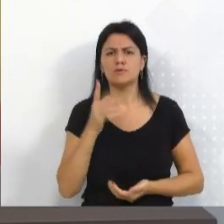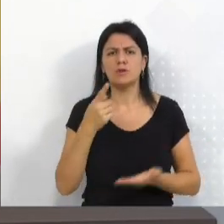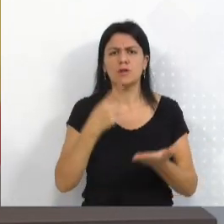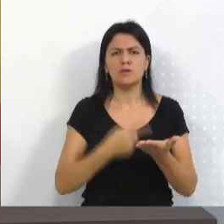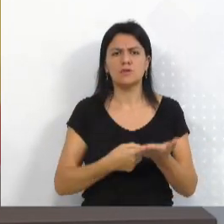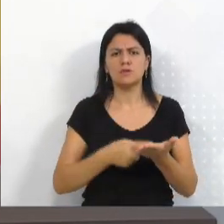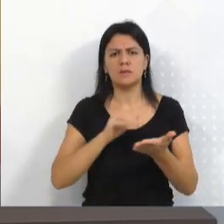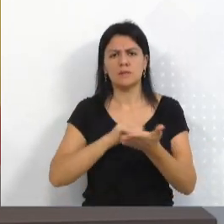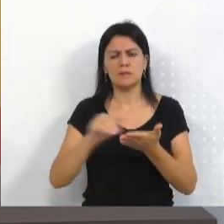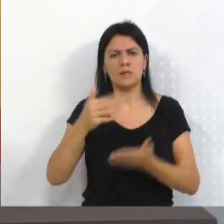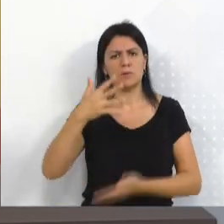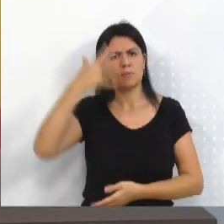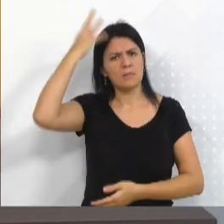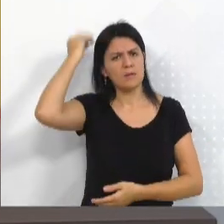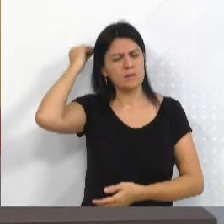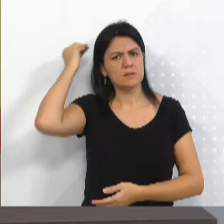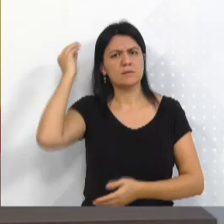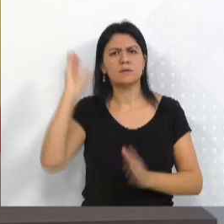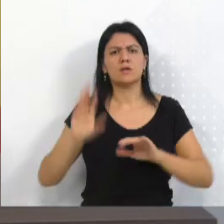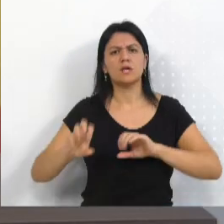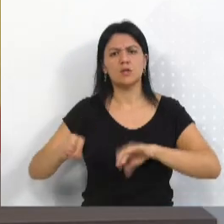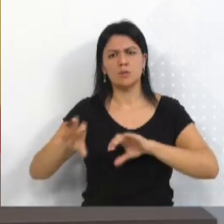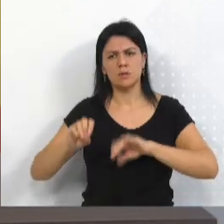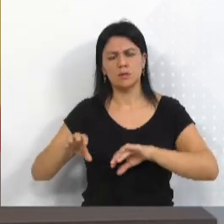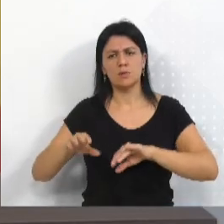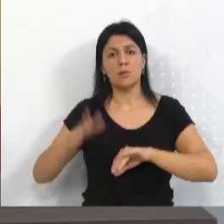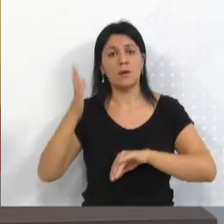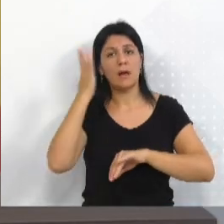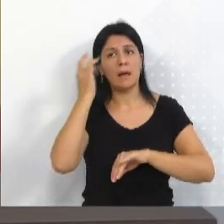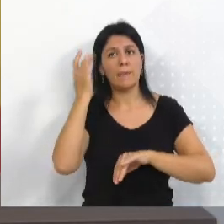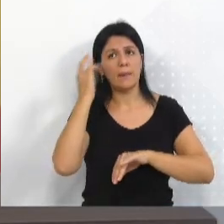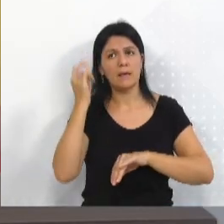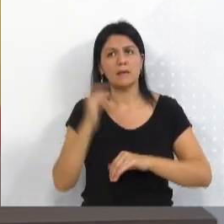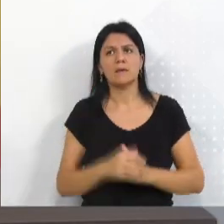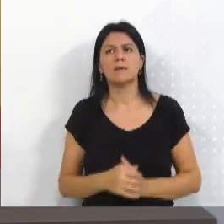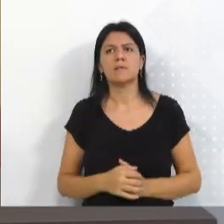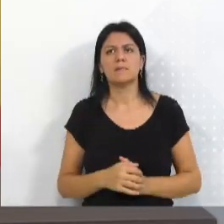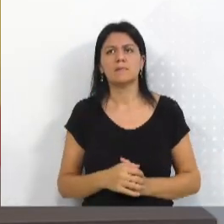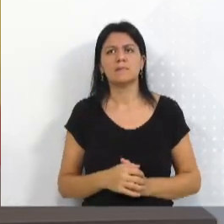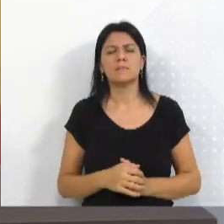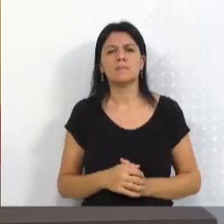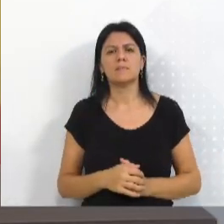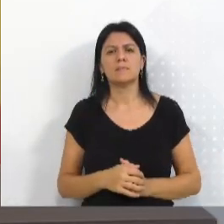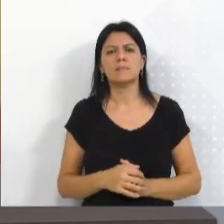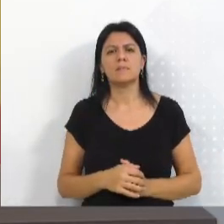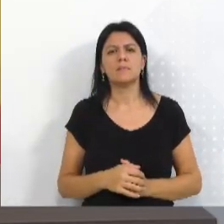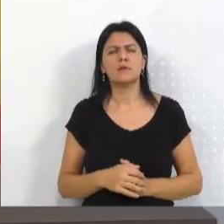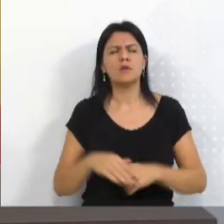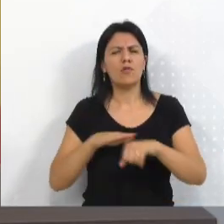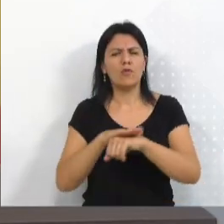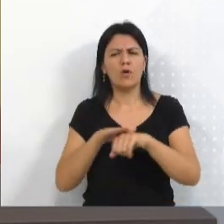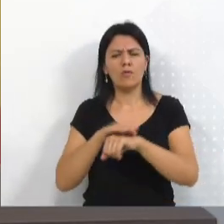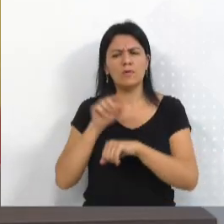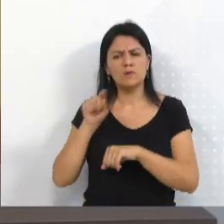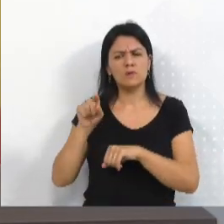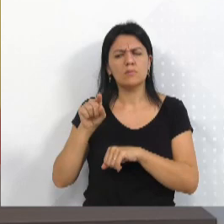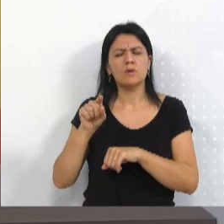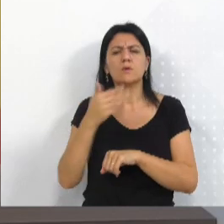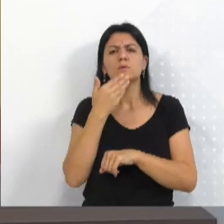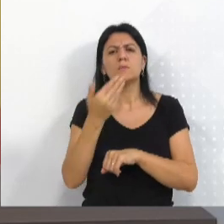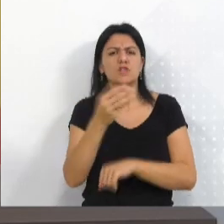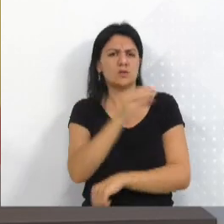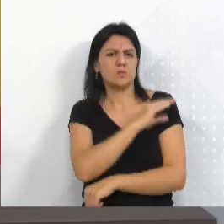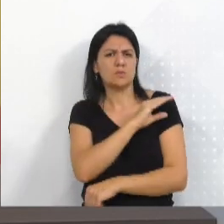o secretário Matias né que é o secretário da Educação para amanhã e eu vou estar levando para ele a demanda dessa creche